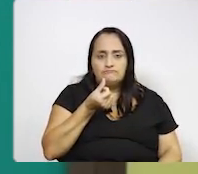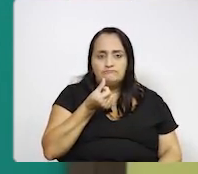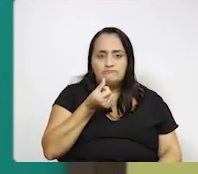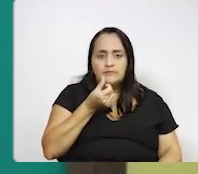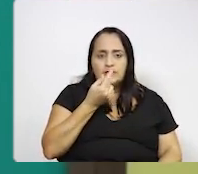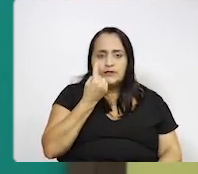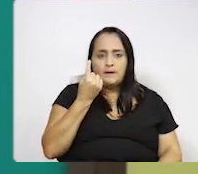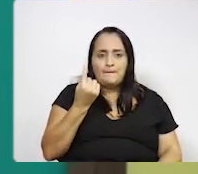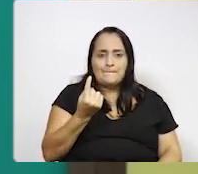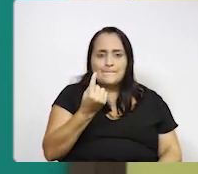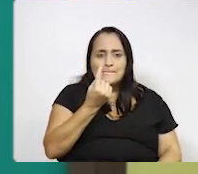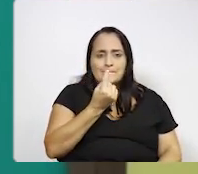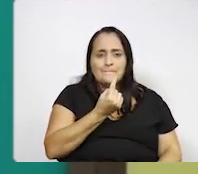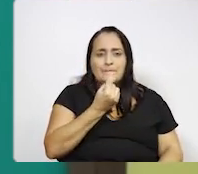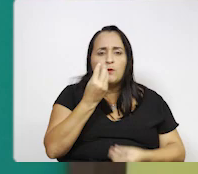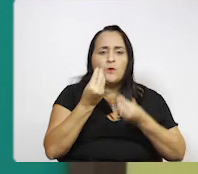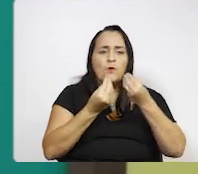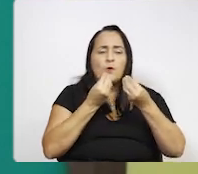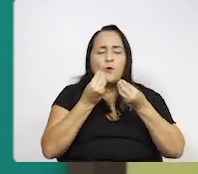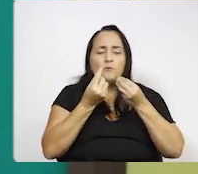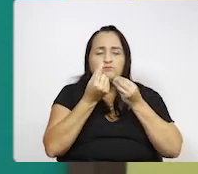R$26 por conta do